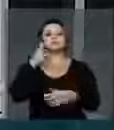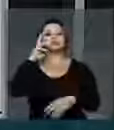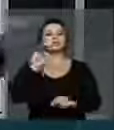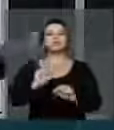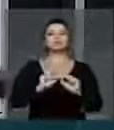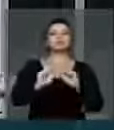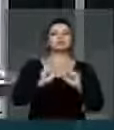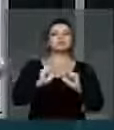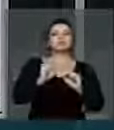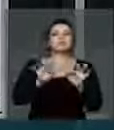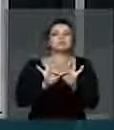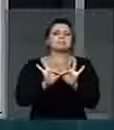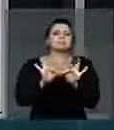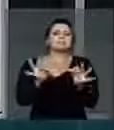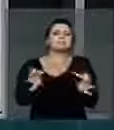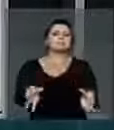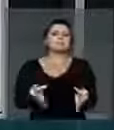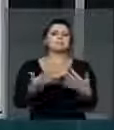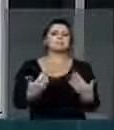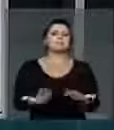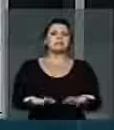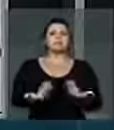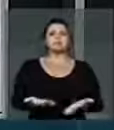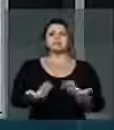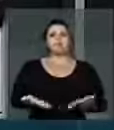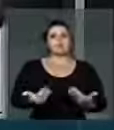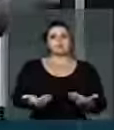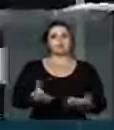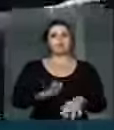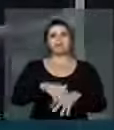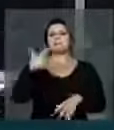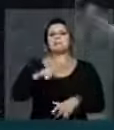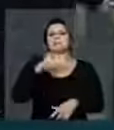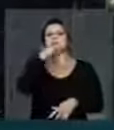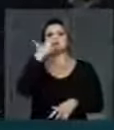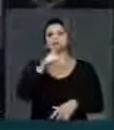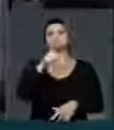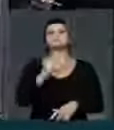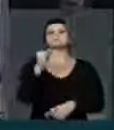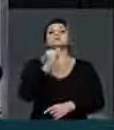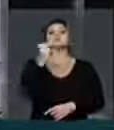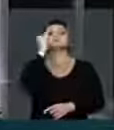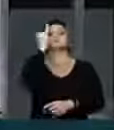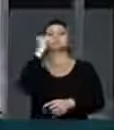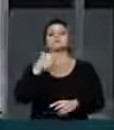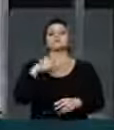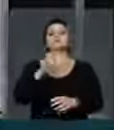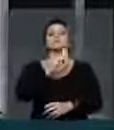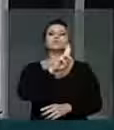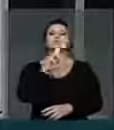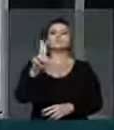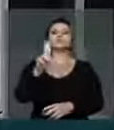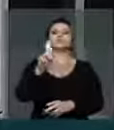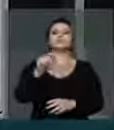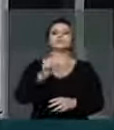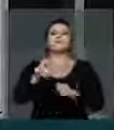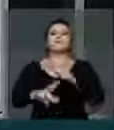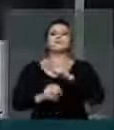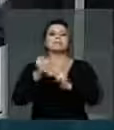que são menores, que não são questões nacionais. Nós tratamos de dar nome a